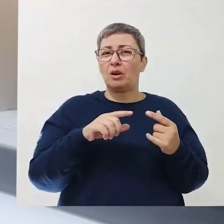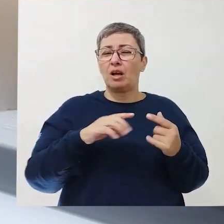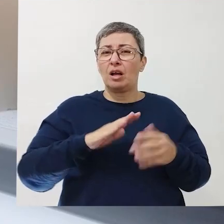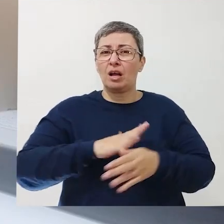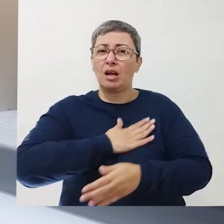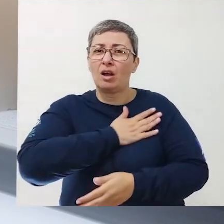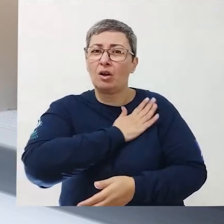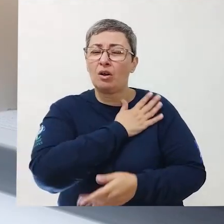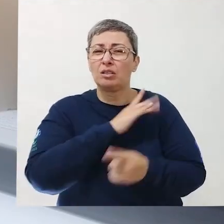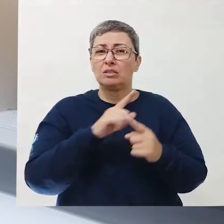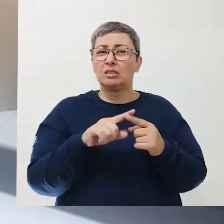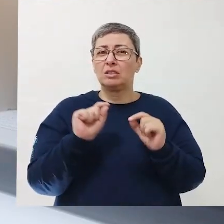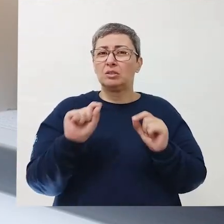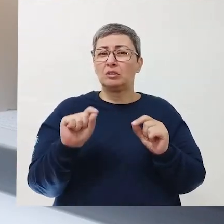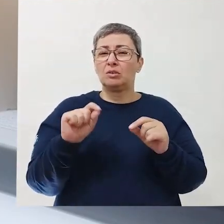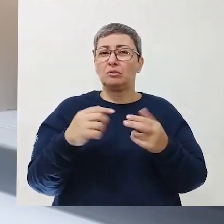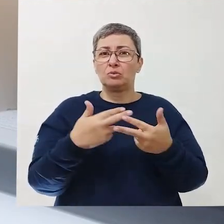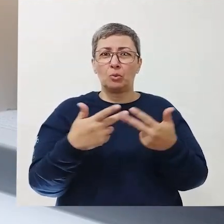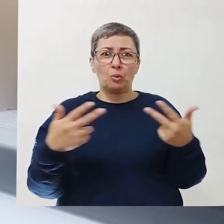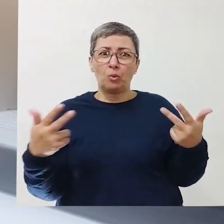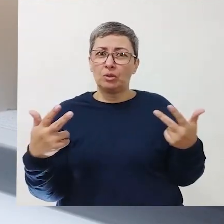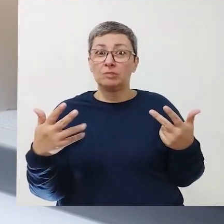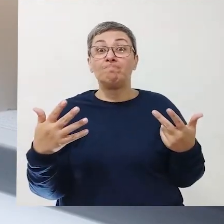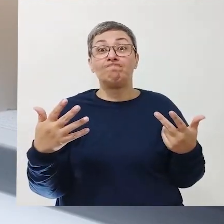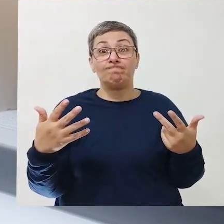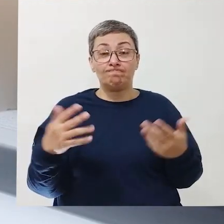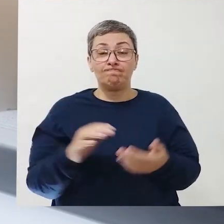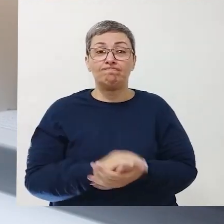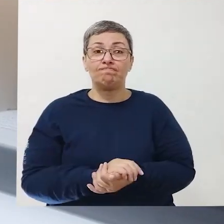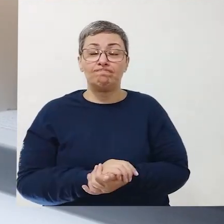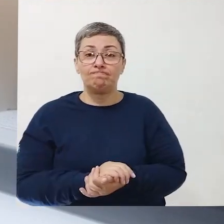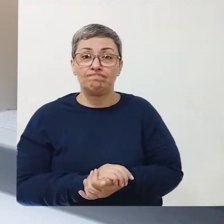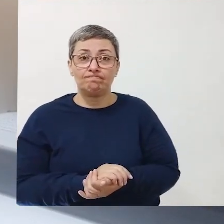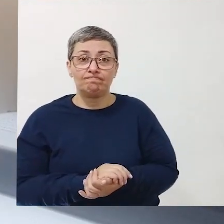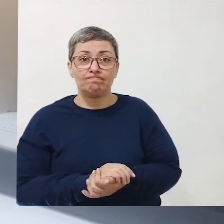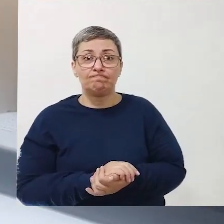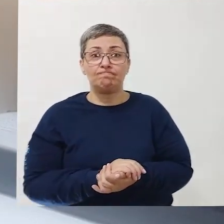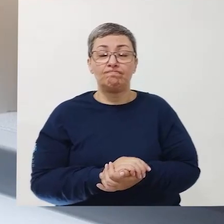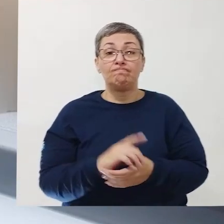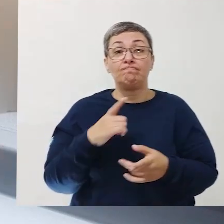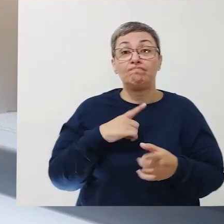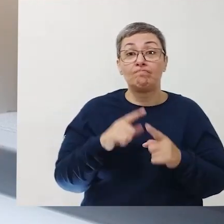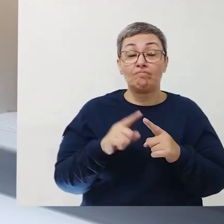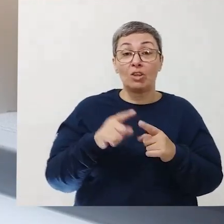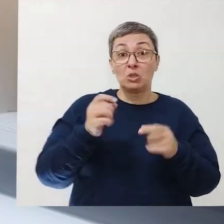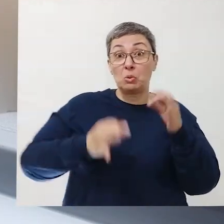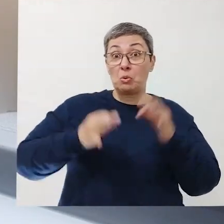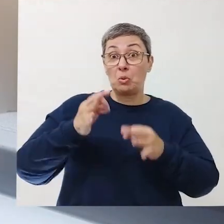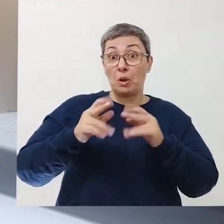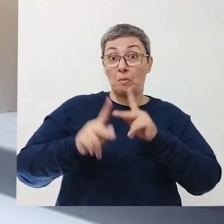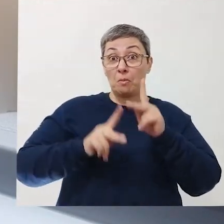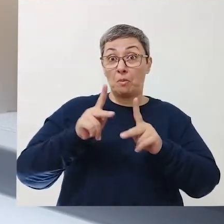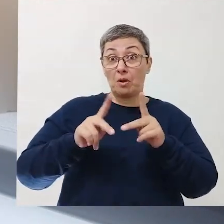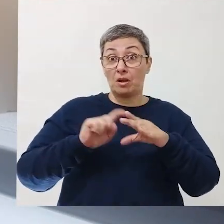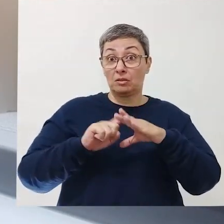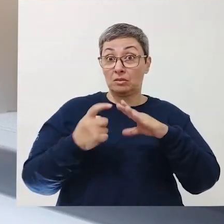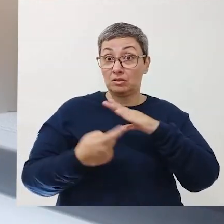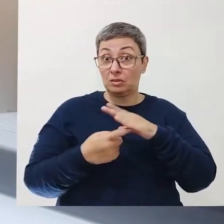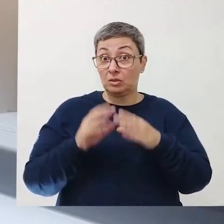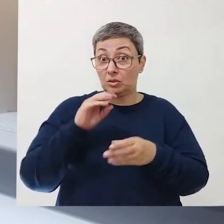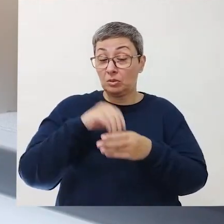sem direito à defesa Os cancelamentos São um linchamento